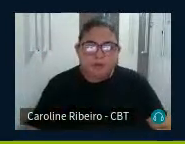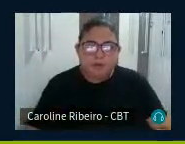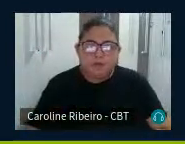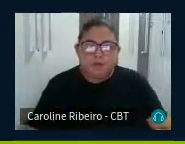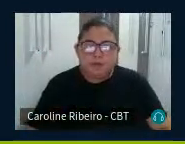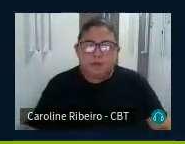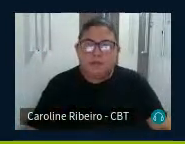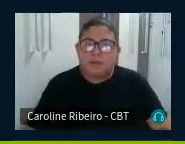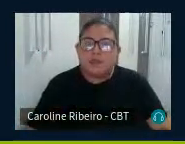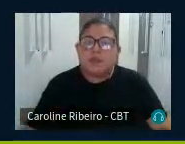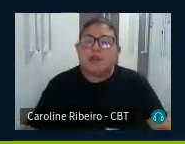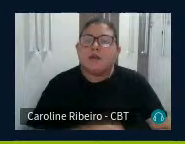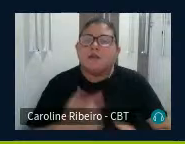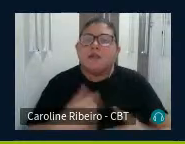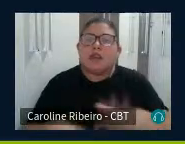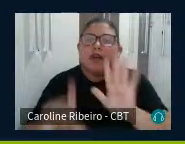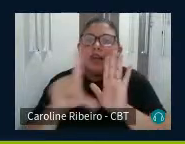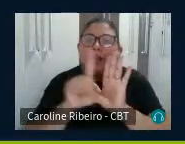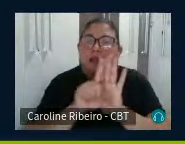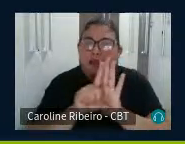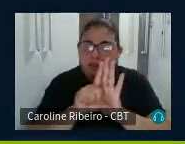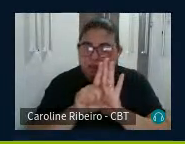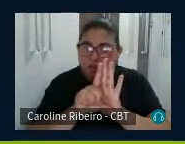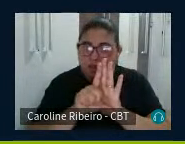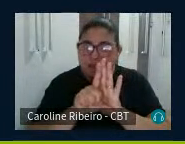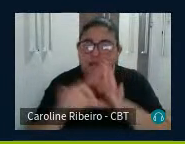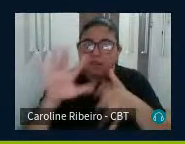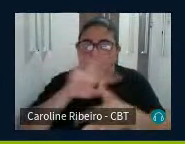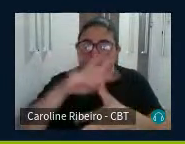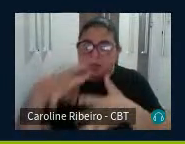A lei, né, que reconhece a Libras é a Lei